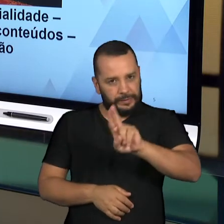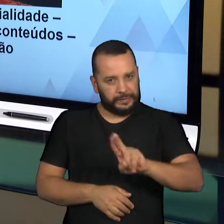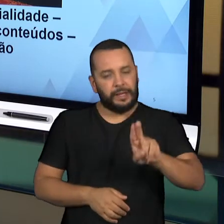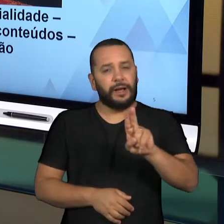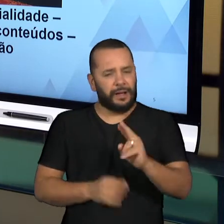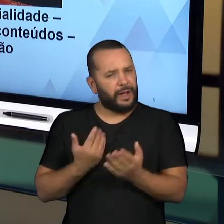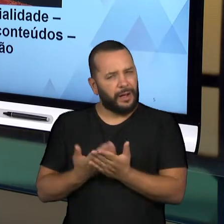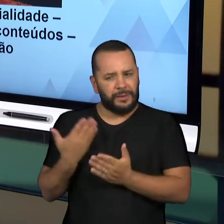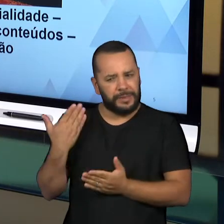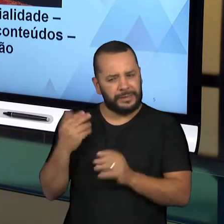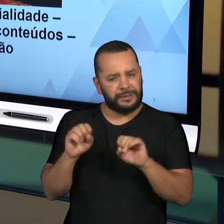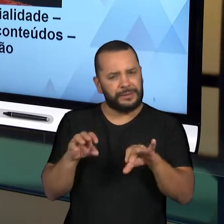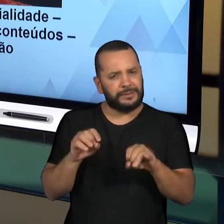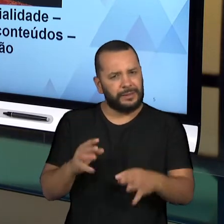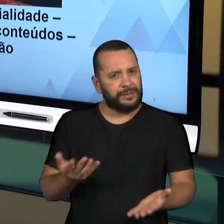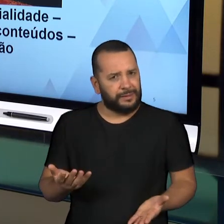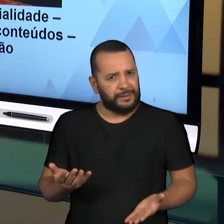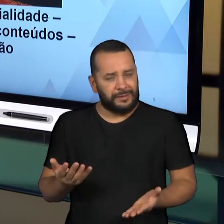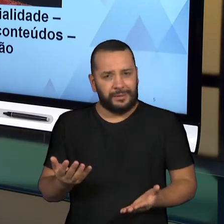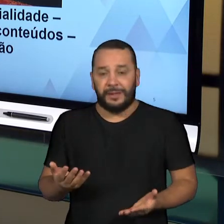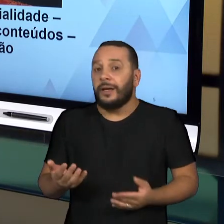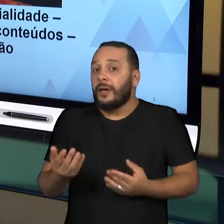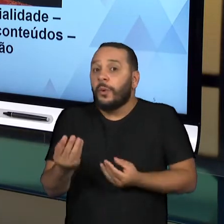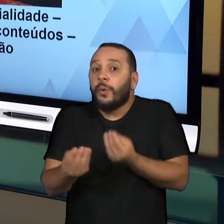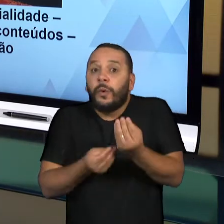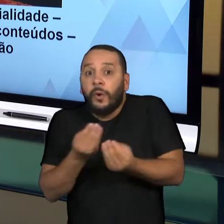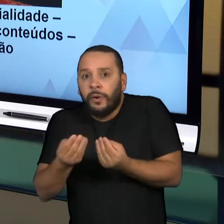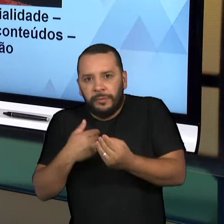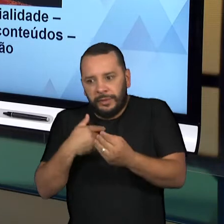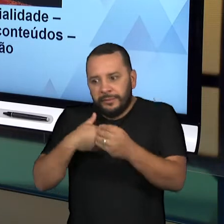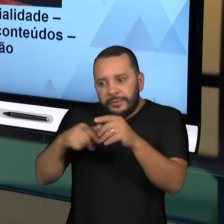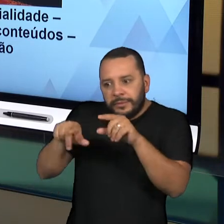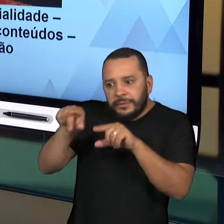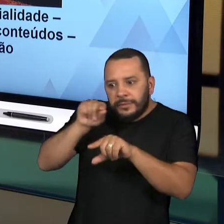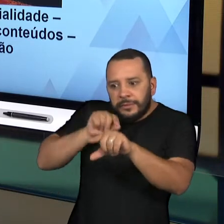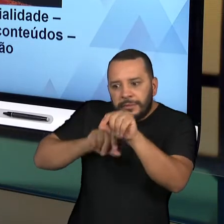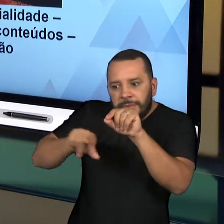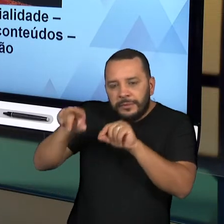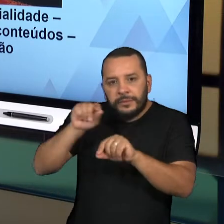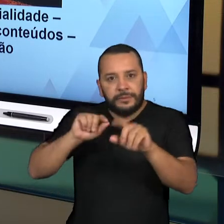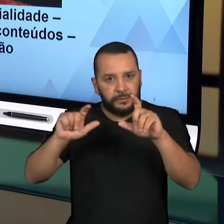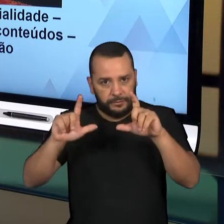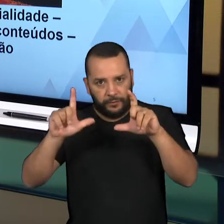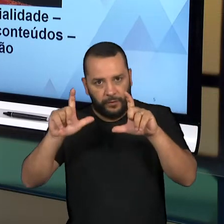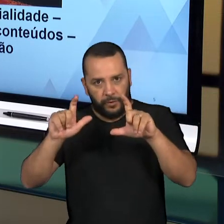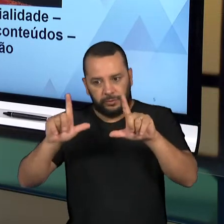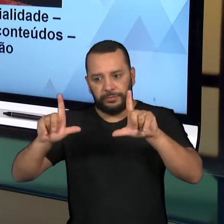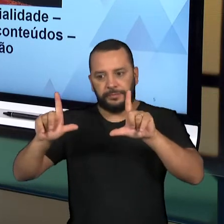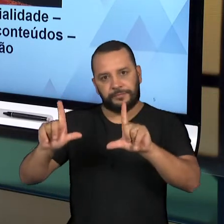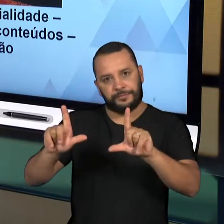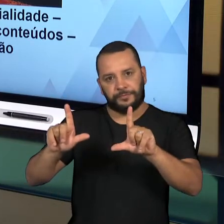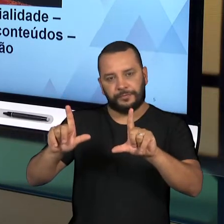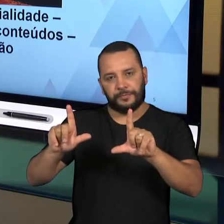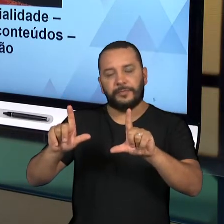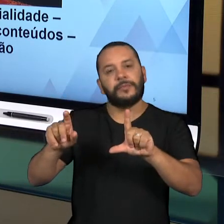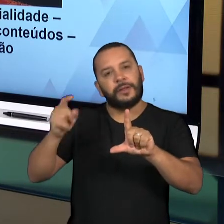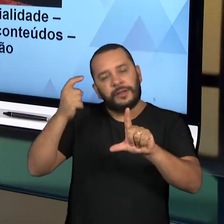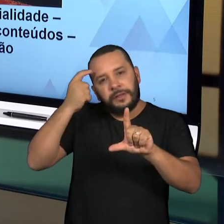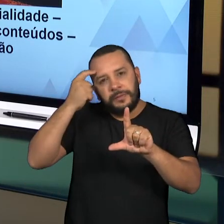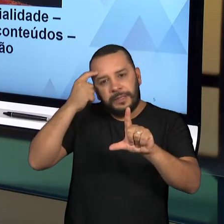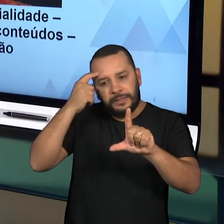inclusive e quando nós vamos selecionar essa imagem nós também precisamos pensar nessas